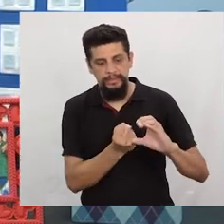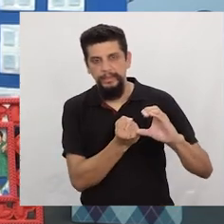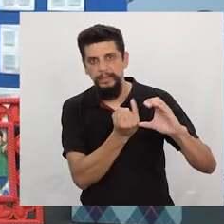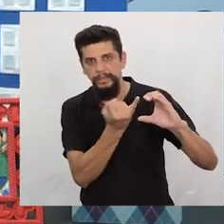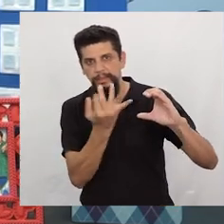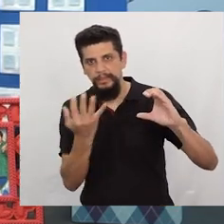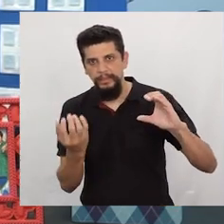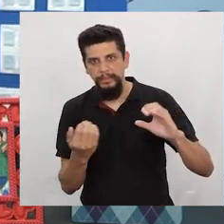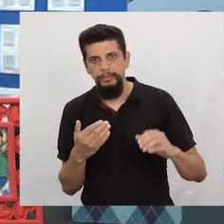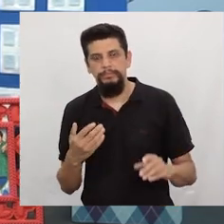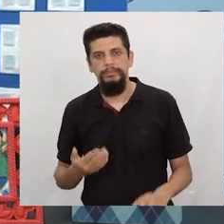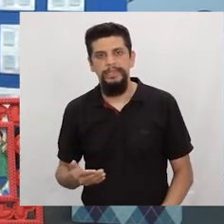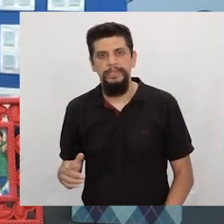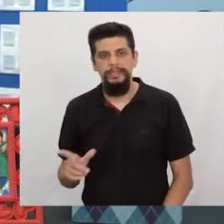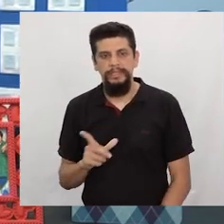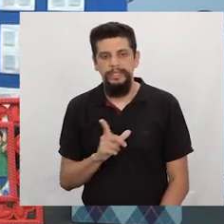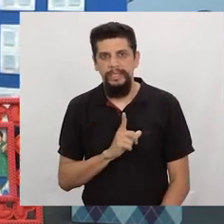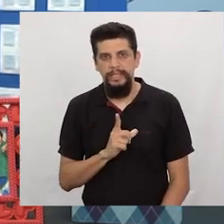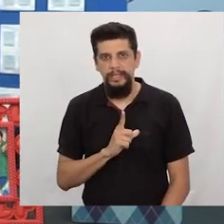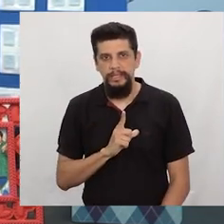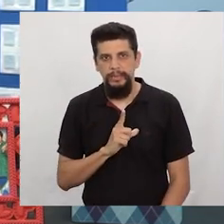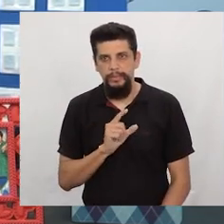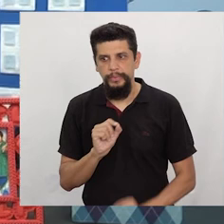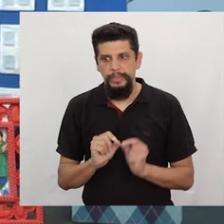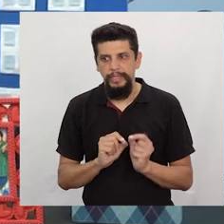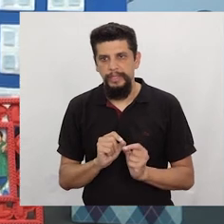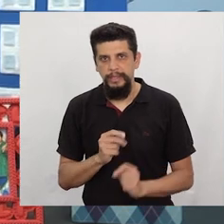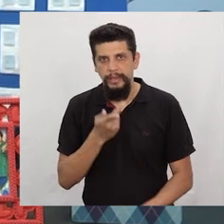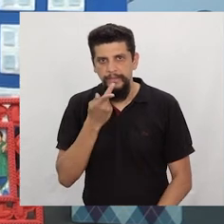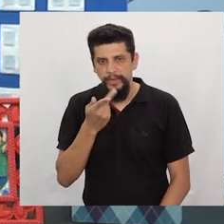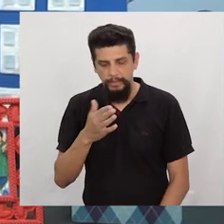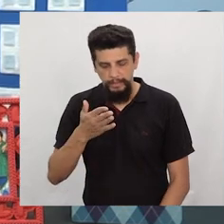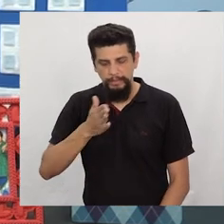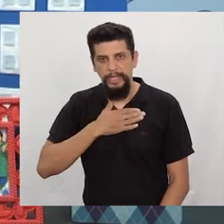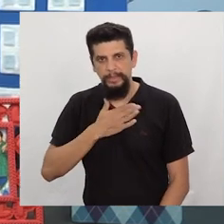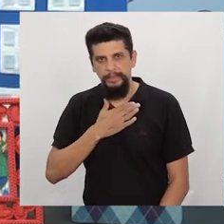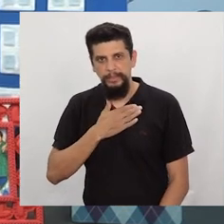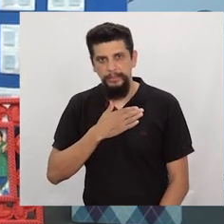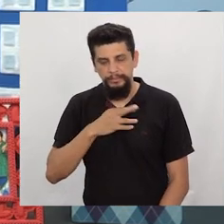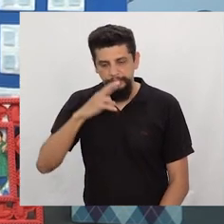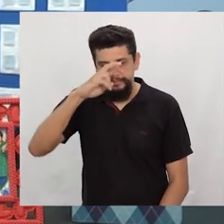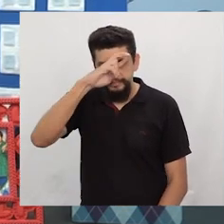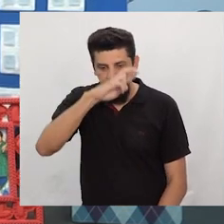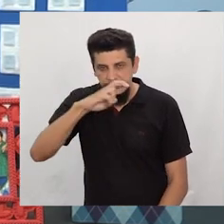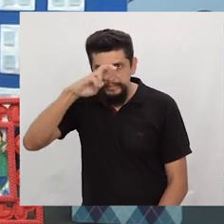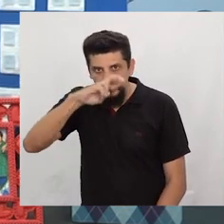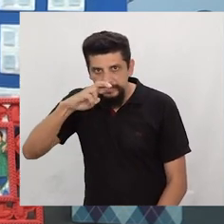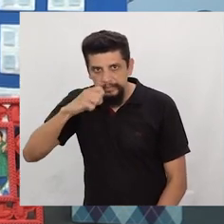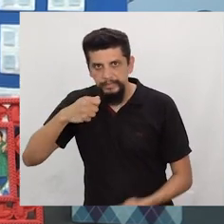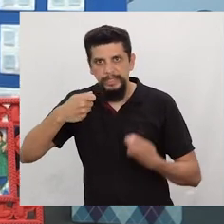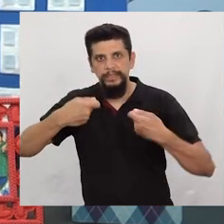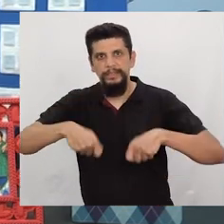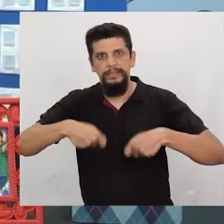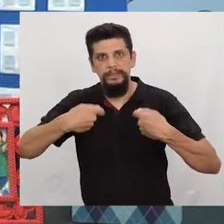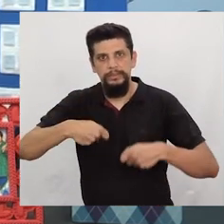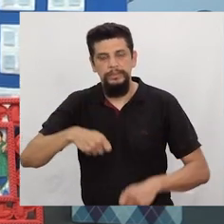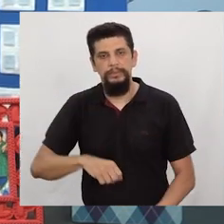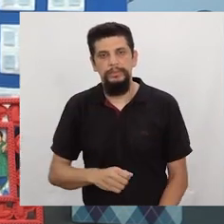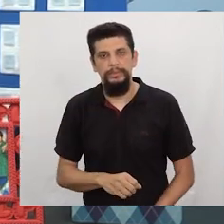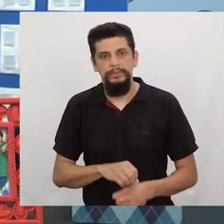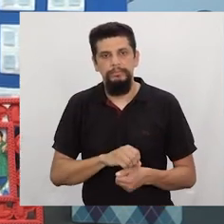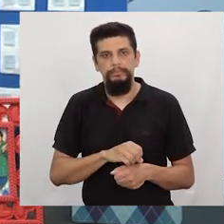eles trazem vêm ao encontro daquilo que o Celso falou para nós. Os detetives precisam de